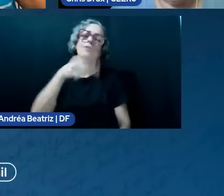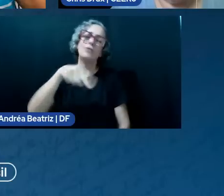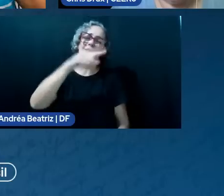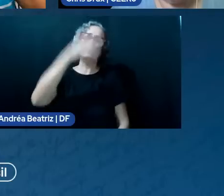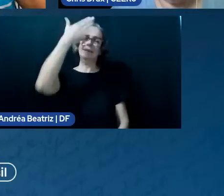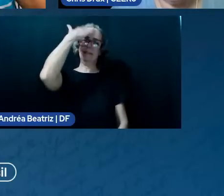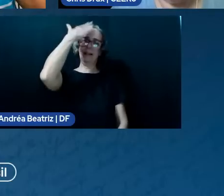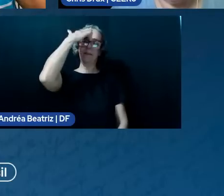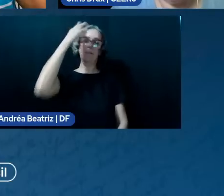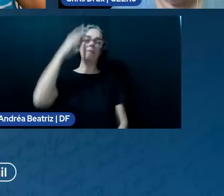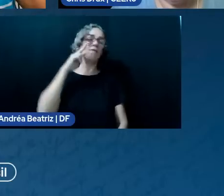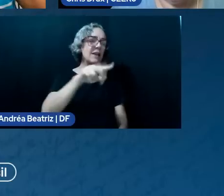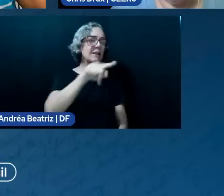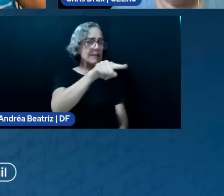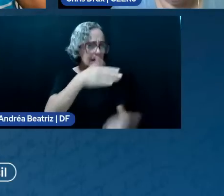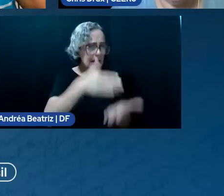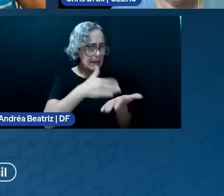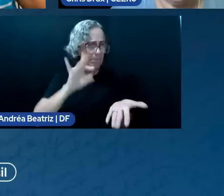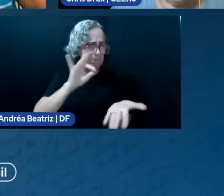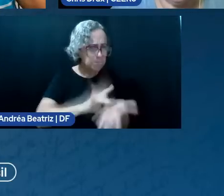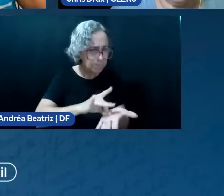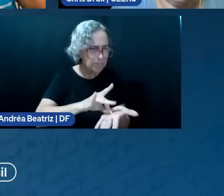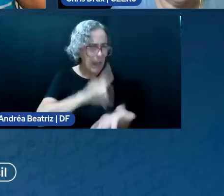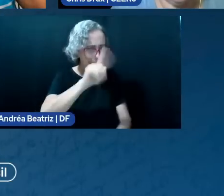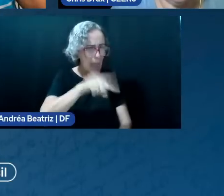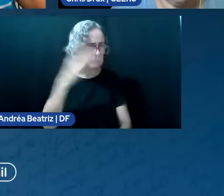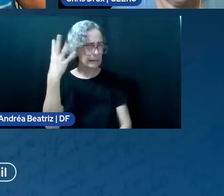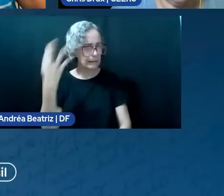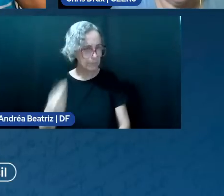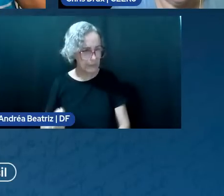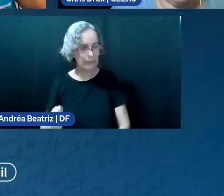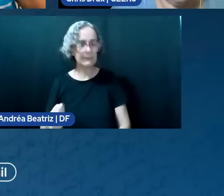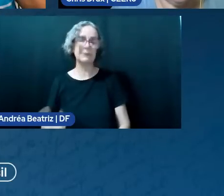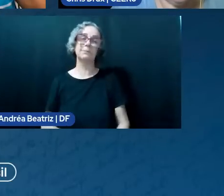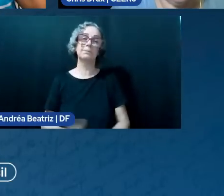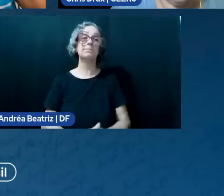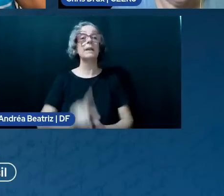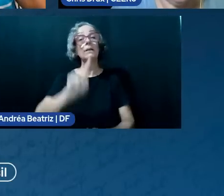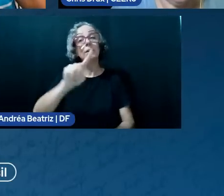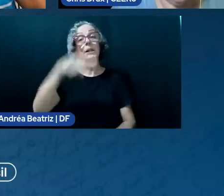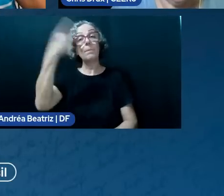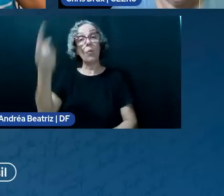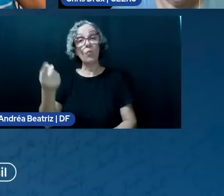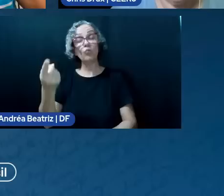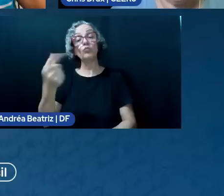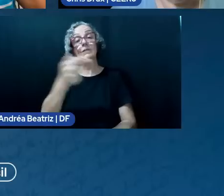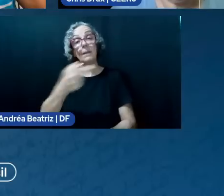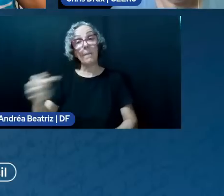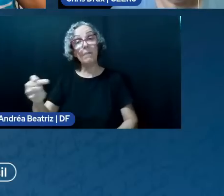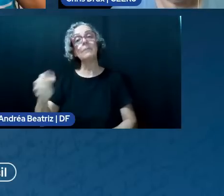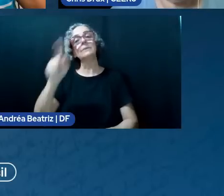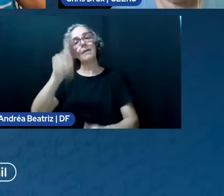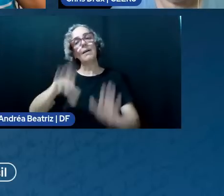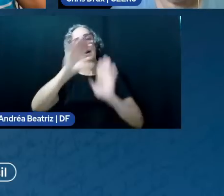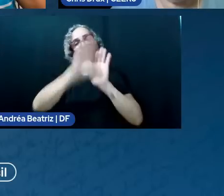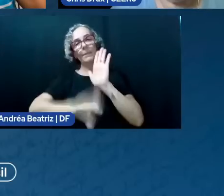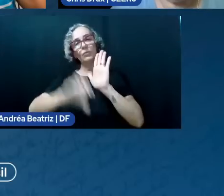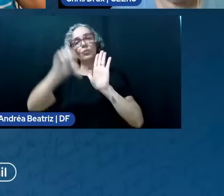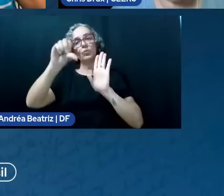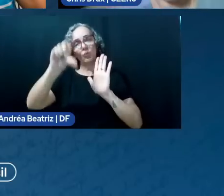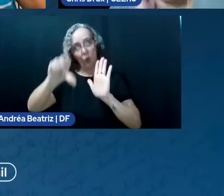não. Então, no nosso próximo estudo, nós vamos seguir com o capítulo 9 da intervenção dos espíritos no mundo